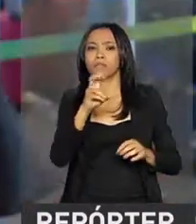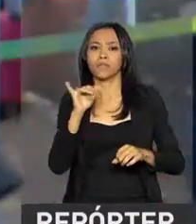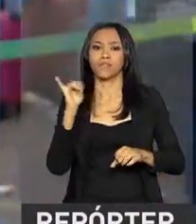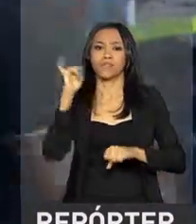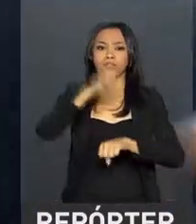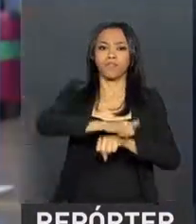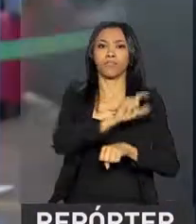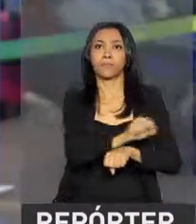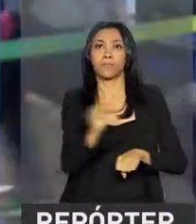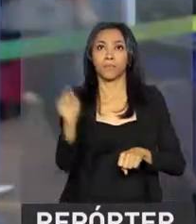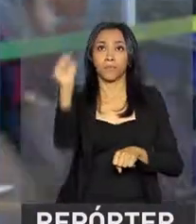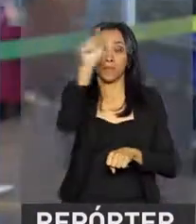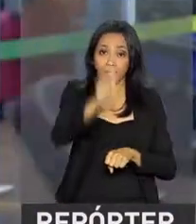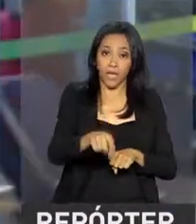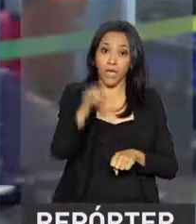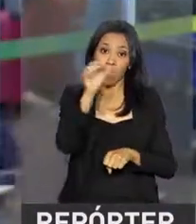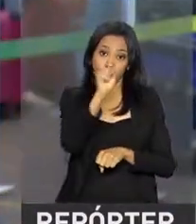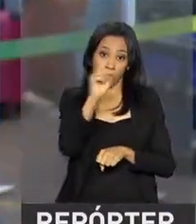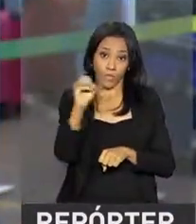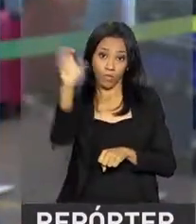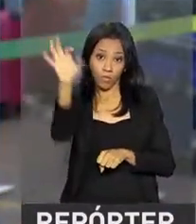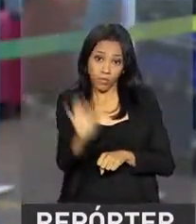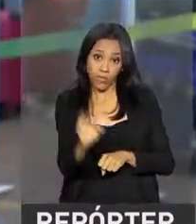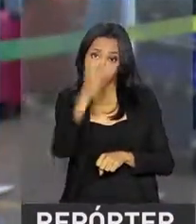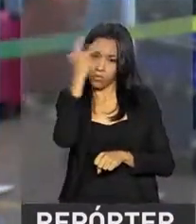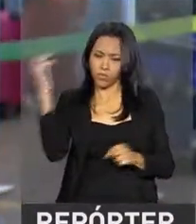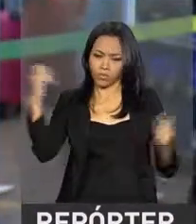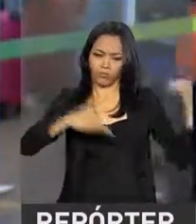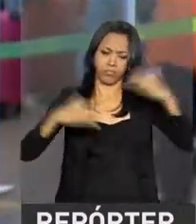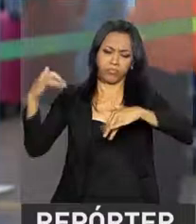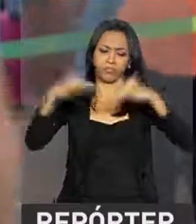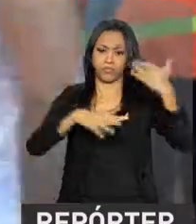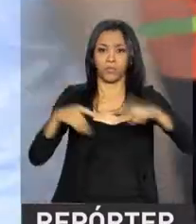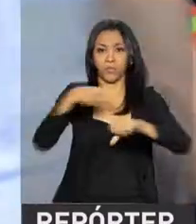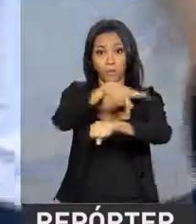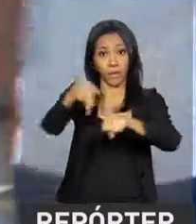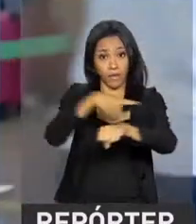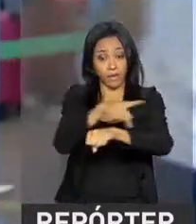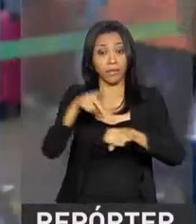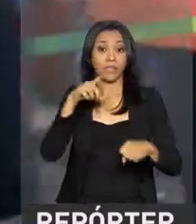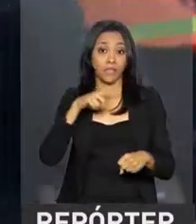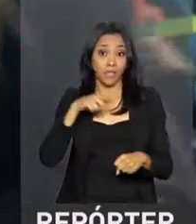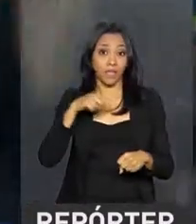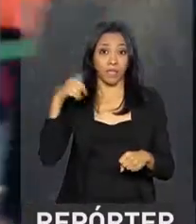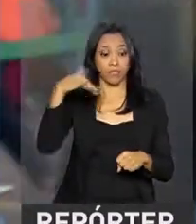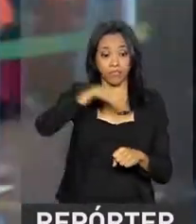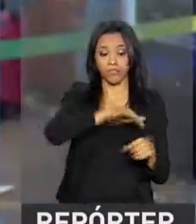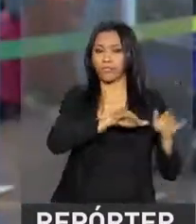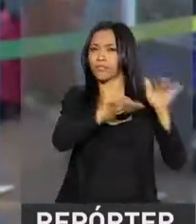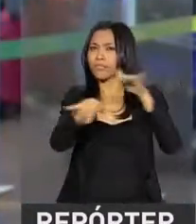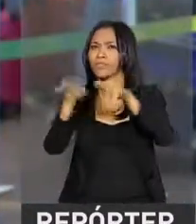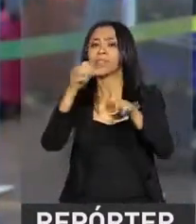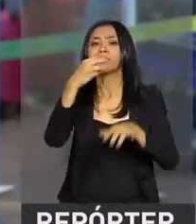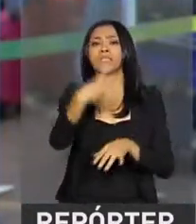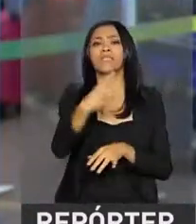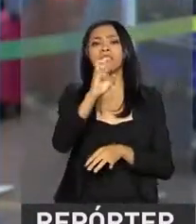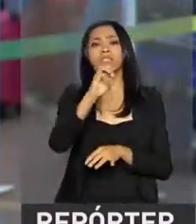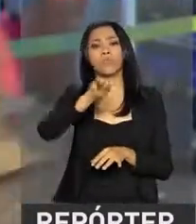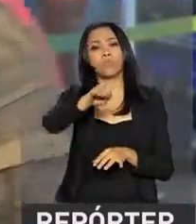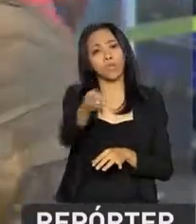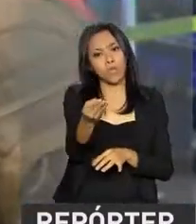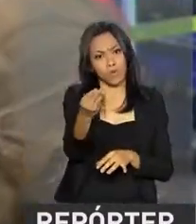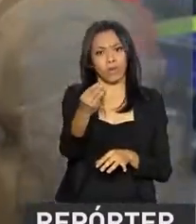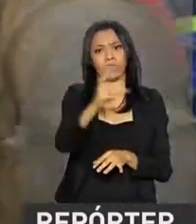representam 80% do fluxo de passageiros de todo o país. A expectativa é que circulem nesses aeroportos 35 milhões e meio de